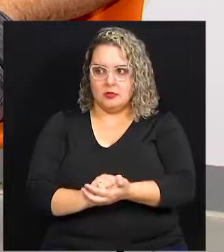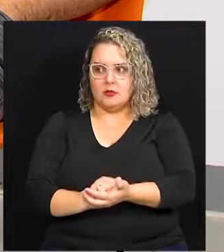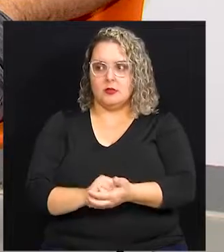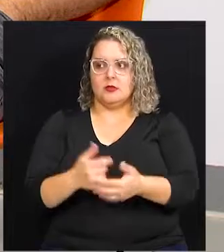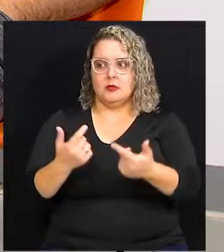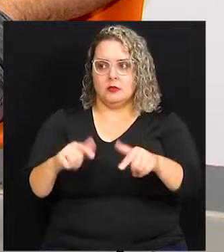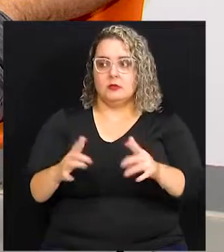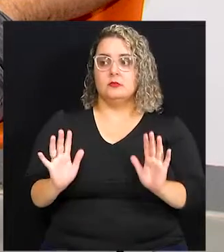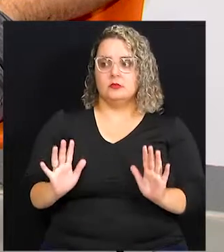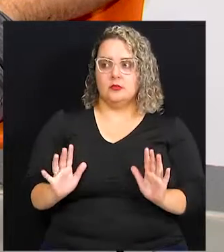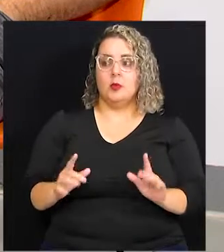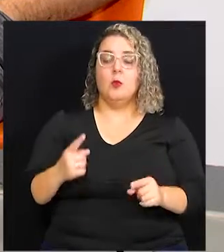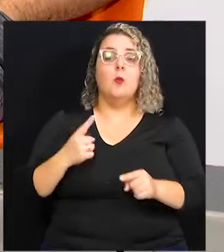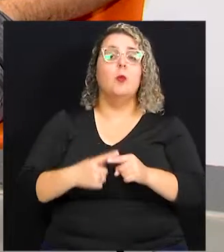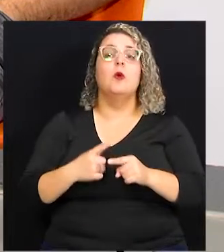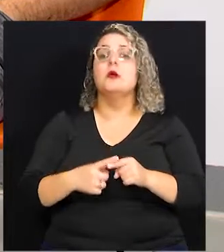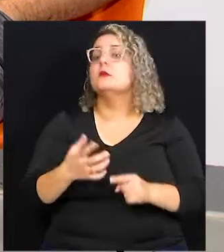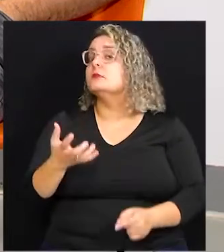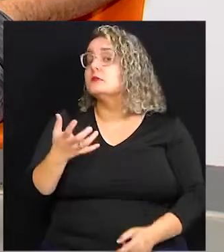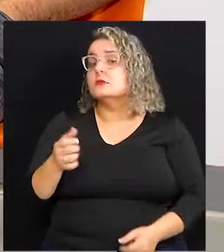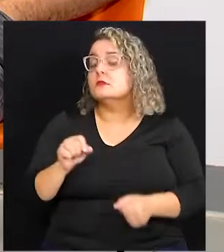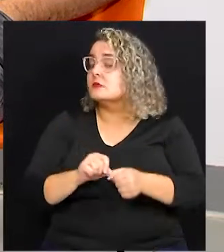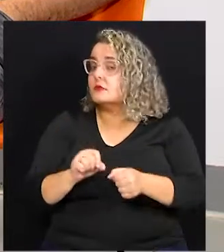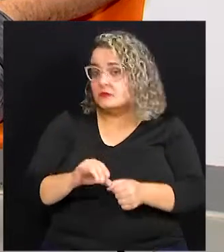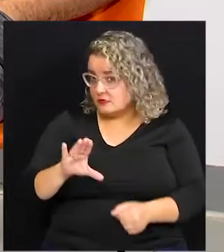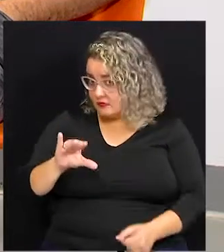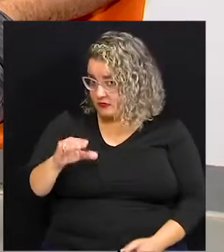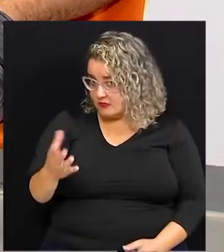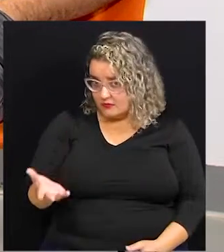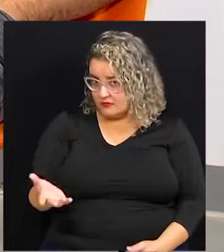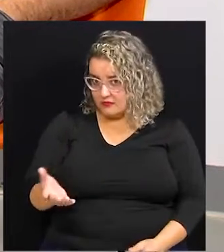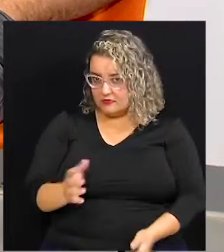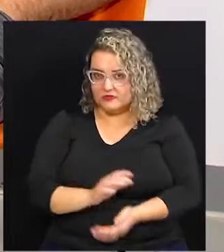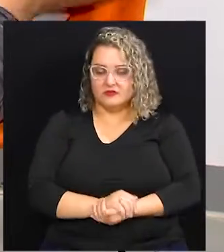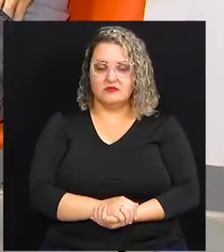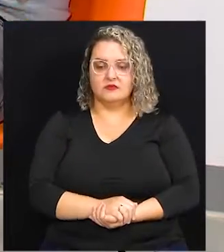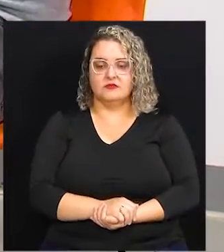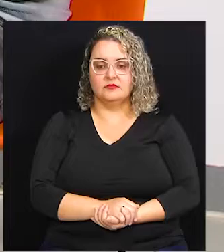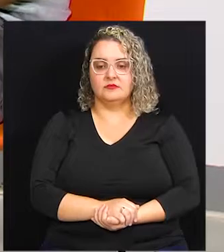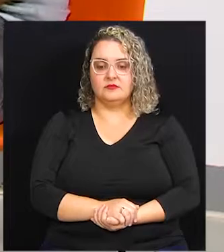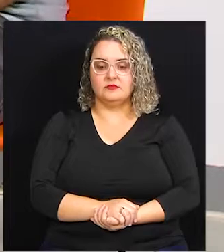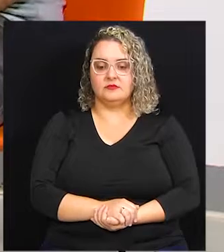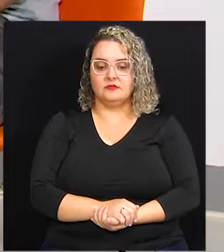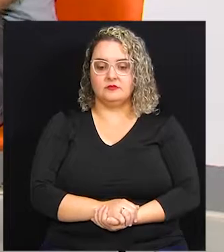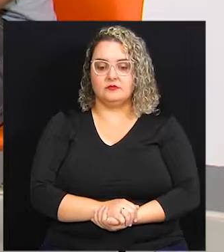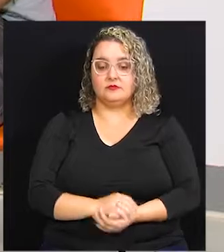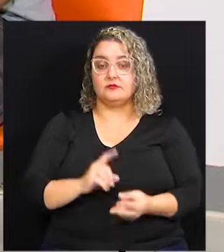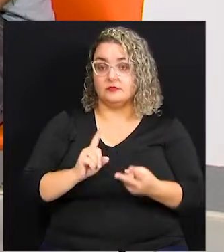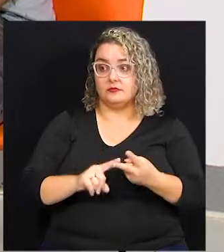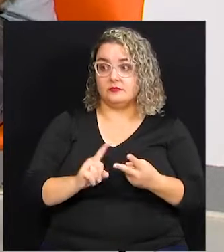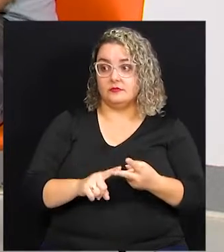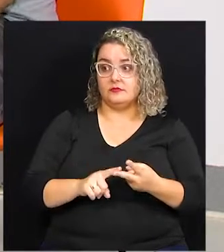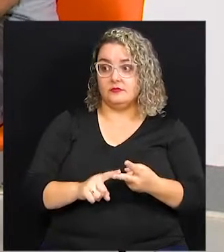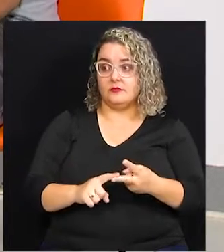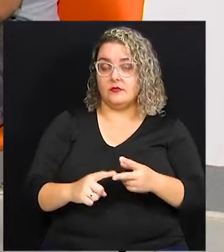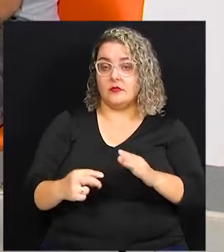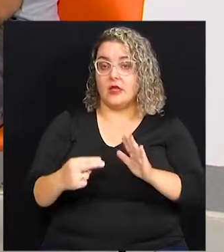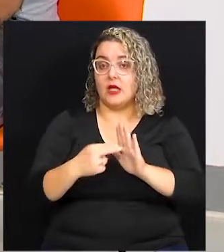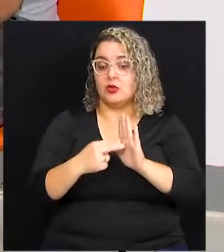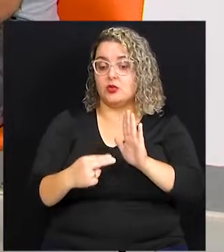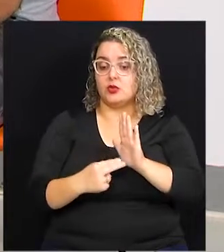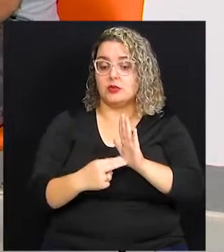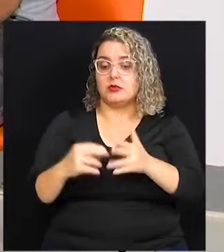lá tem um lugar que ele vai escrever por que eu quero fazer ciência. Então, a segunda é a nota do